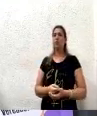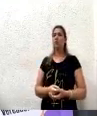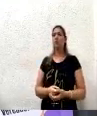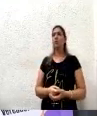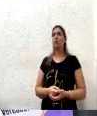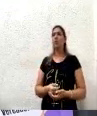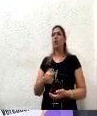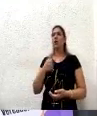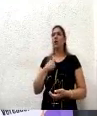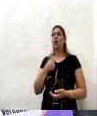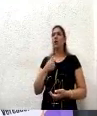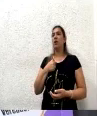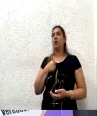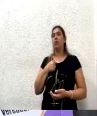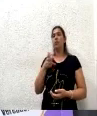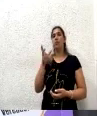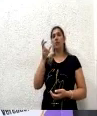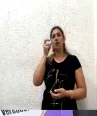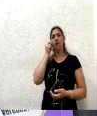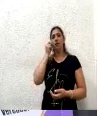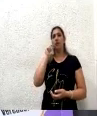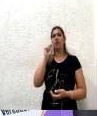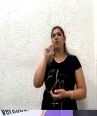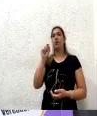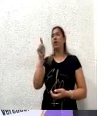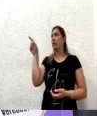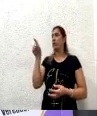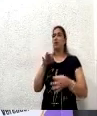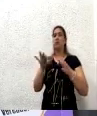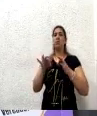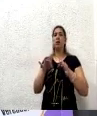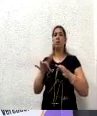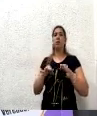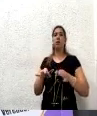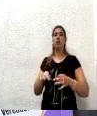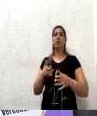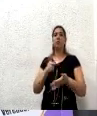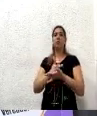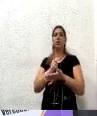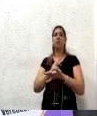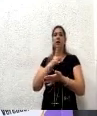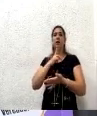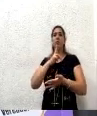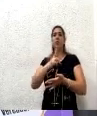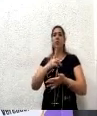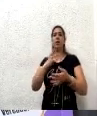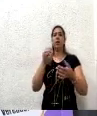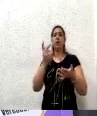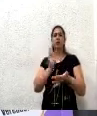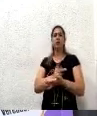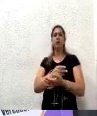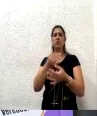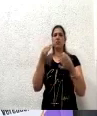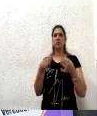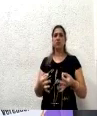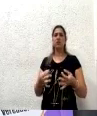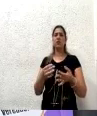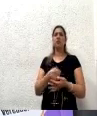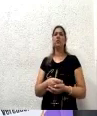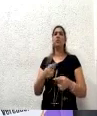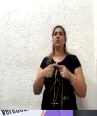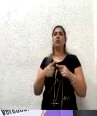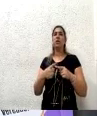Eu vejo que vocês estão preparados para responder todas as perguntas,